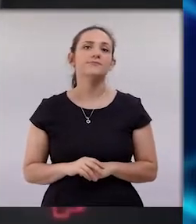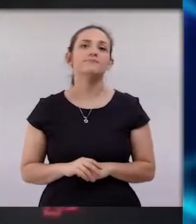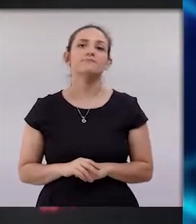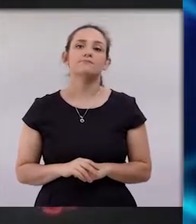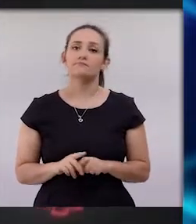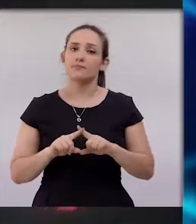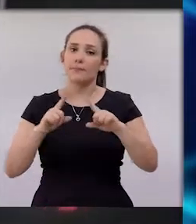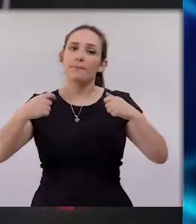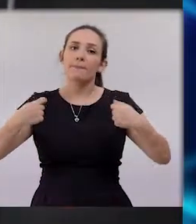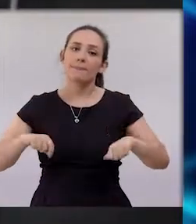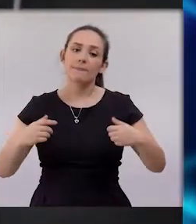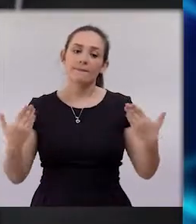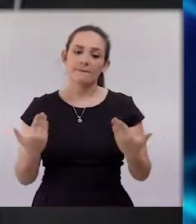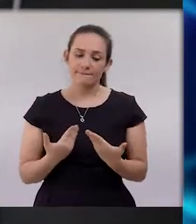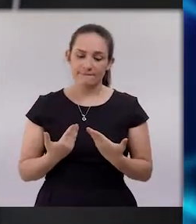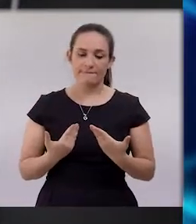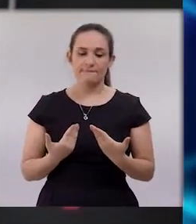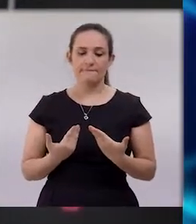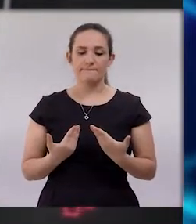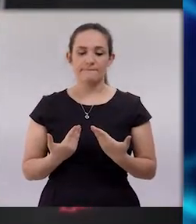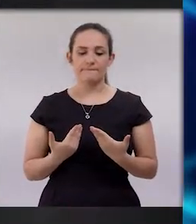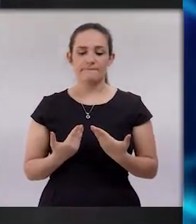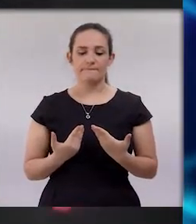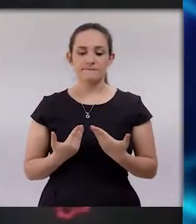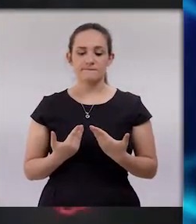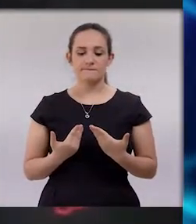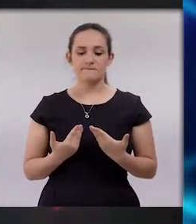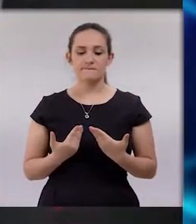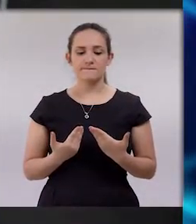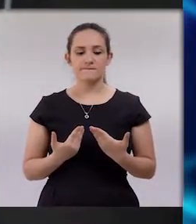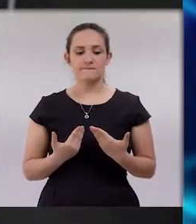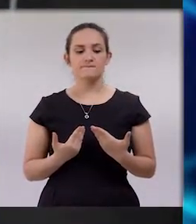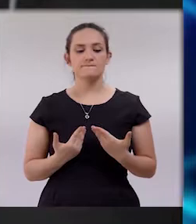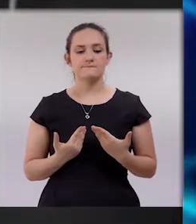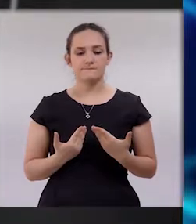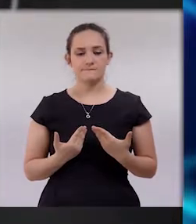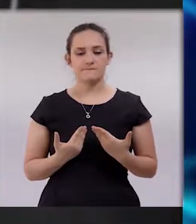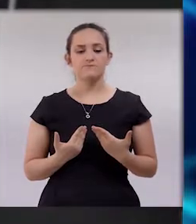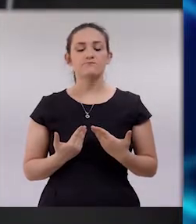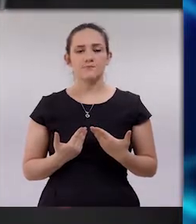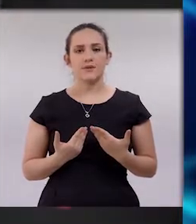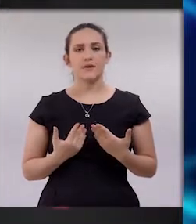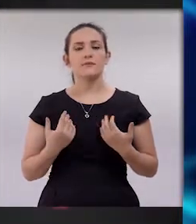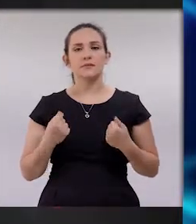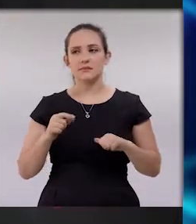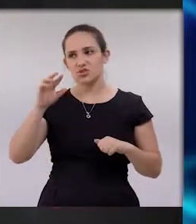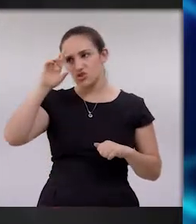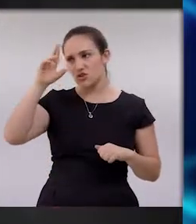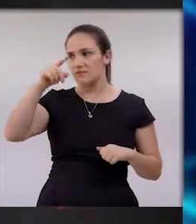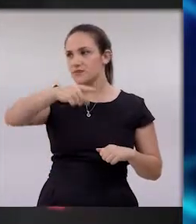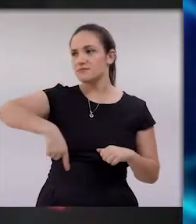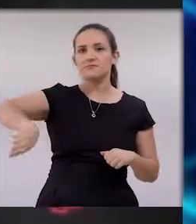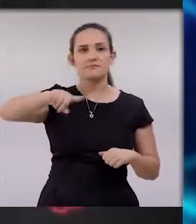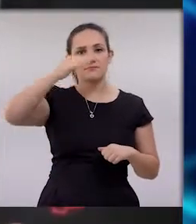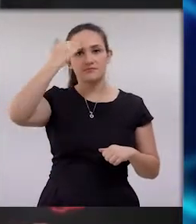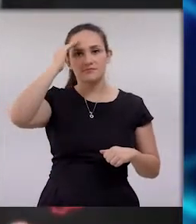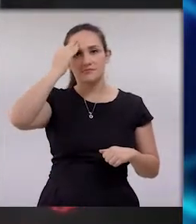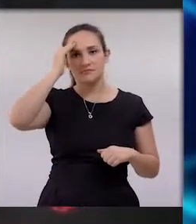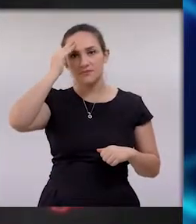precisa colocar realmente esses projetos na mesa e fazer com que os gestores compreendam a importância